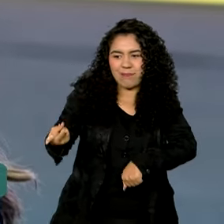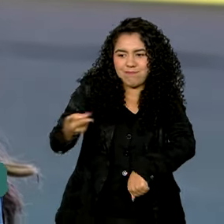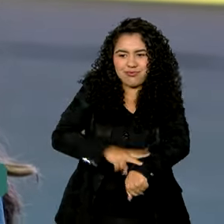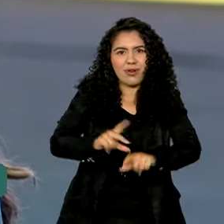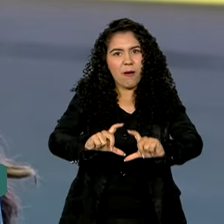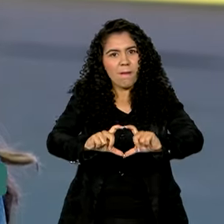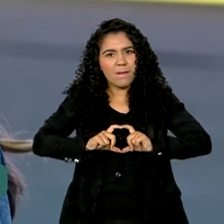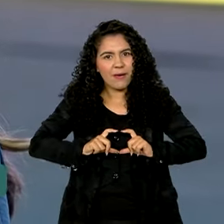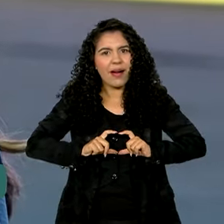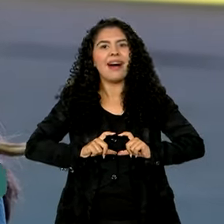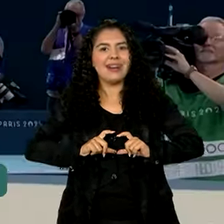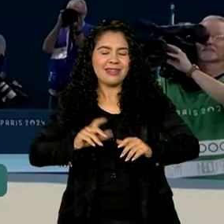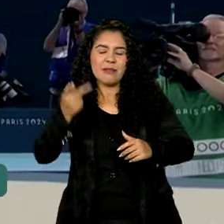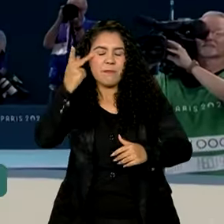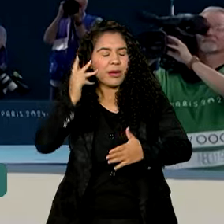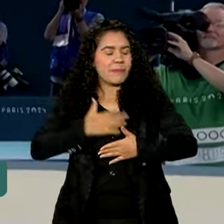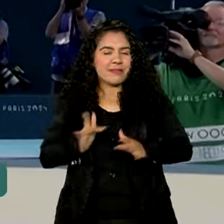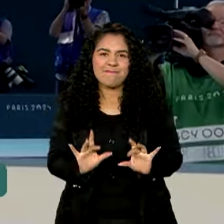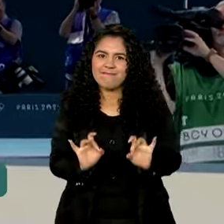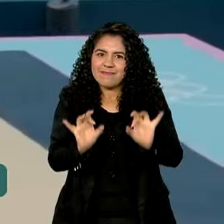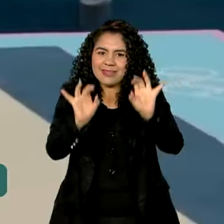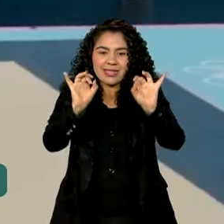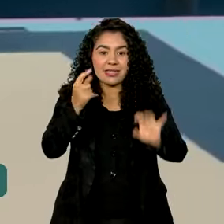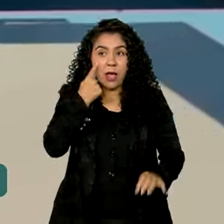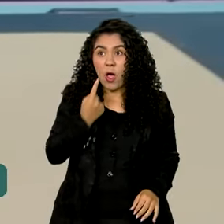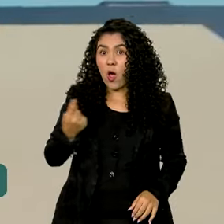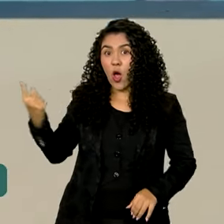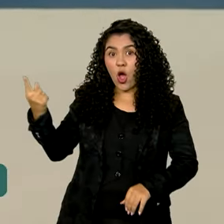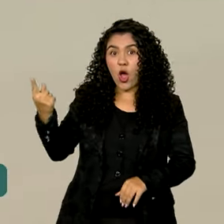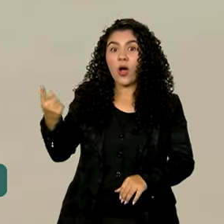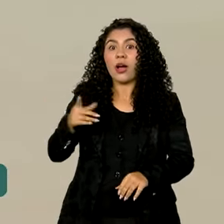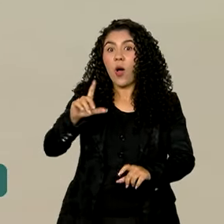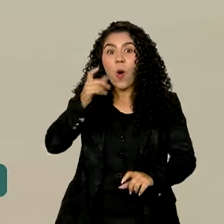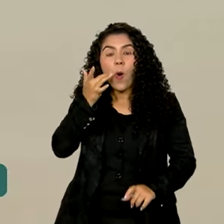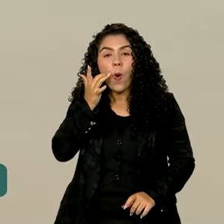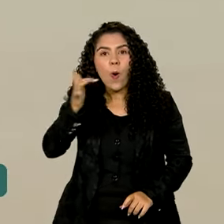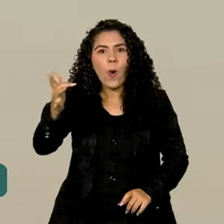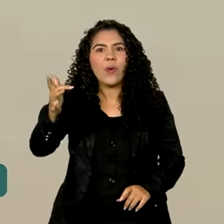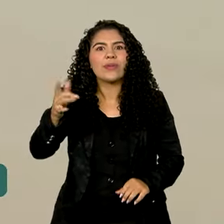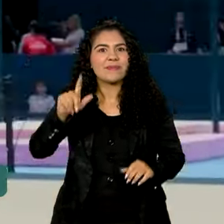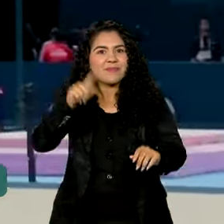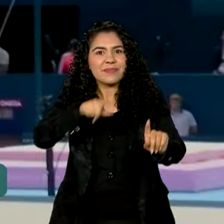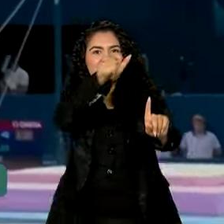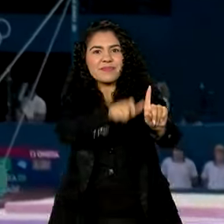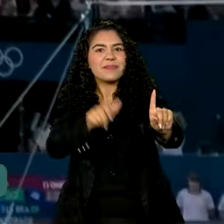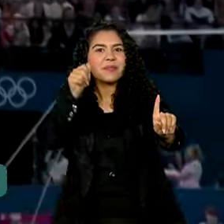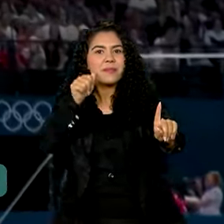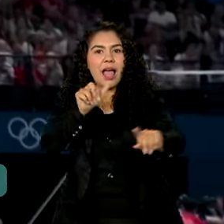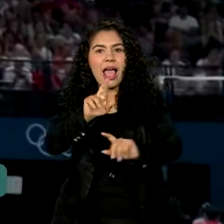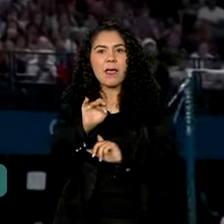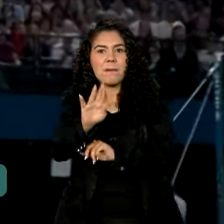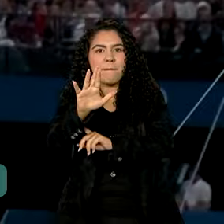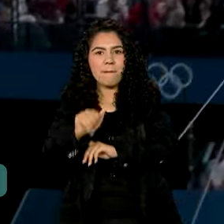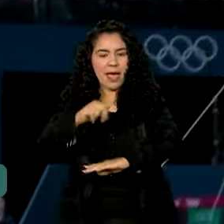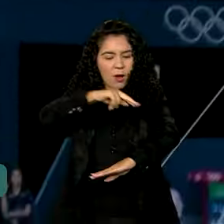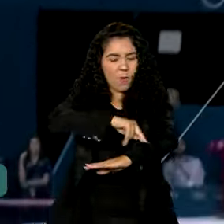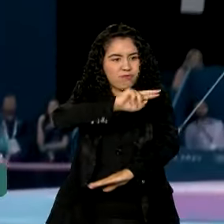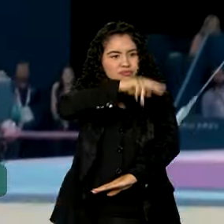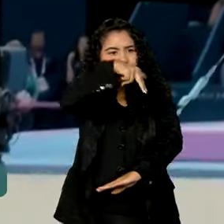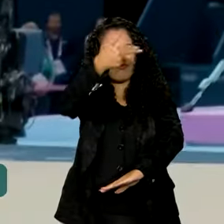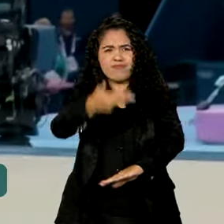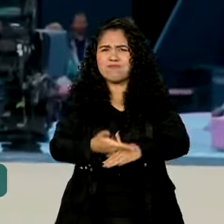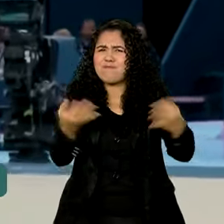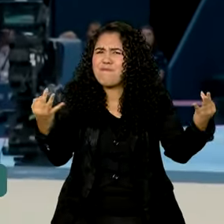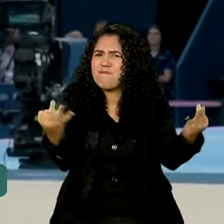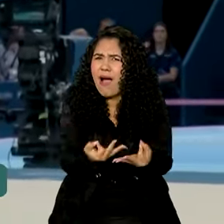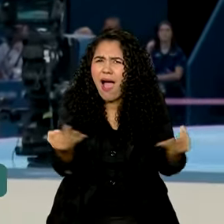algo muito, muito especial. O segundo ouro do Brasil veio com a ginasta Rebeca Andrade, que fez um solo com acrobacias